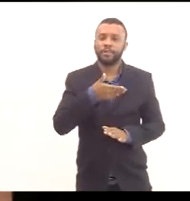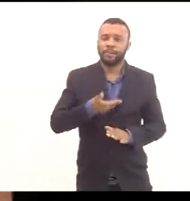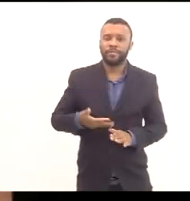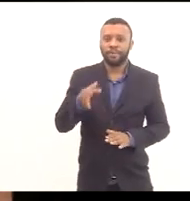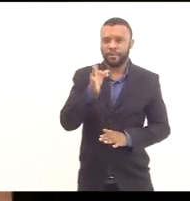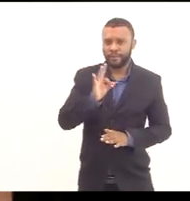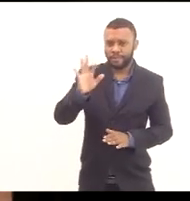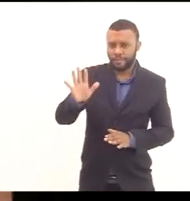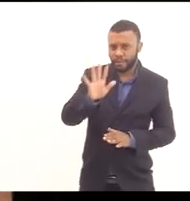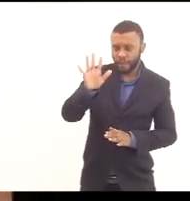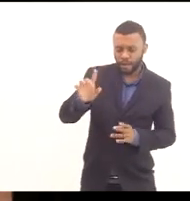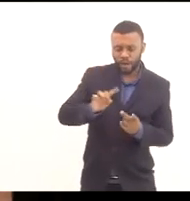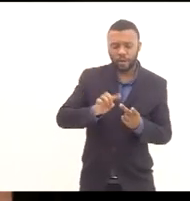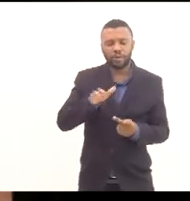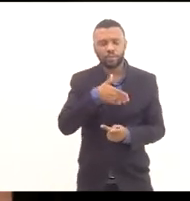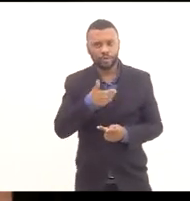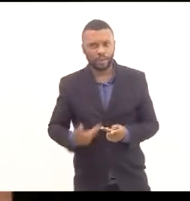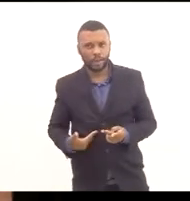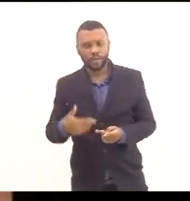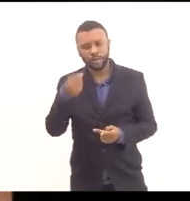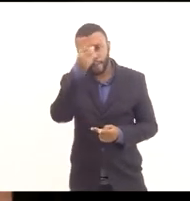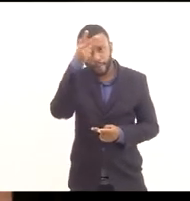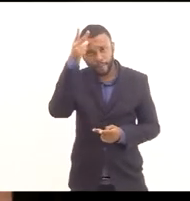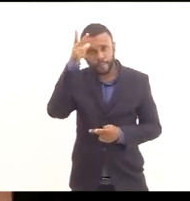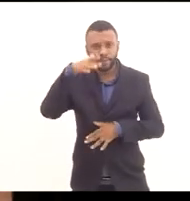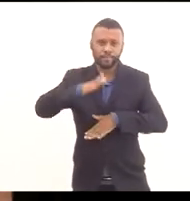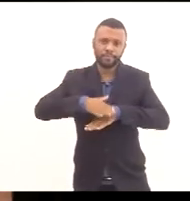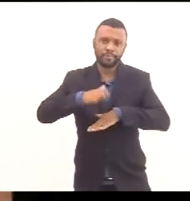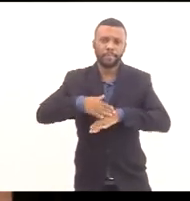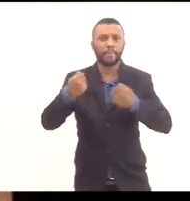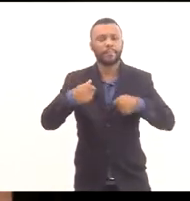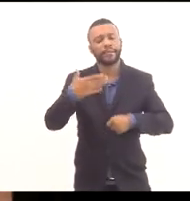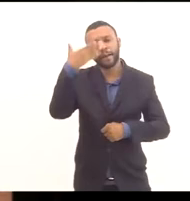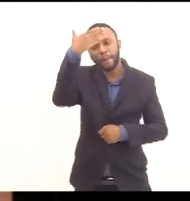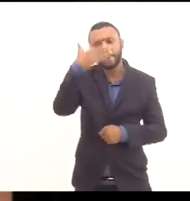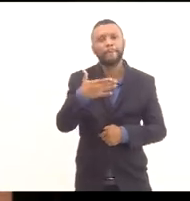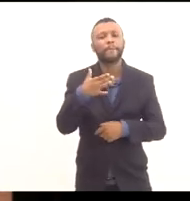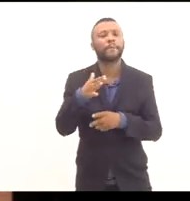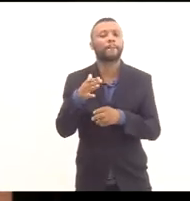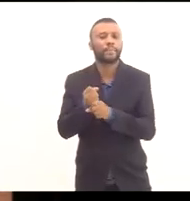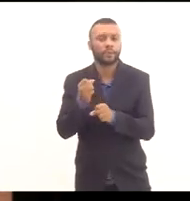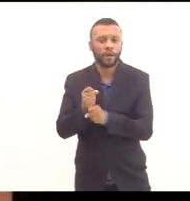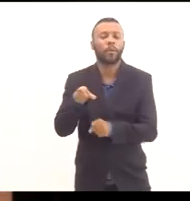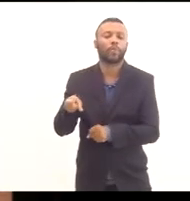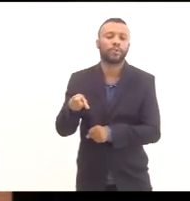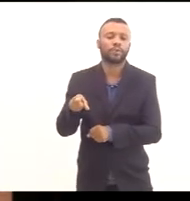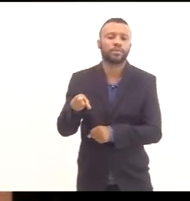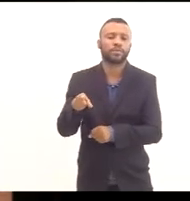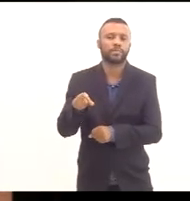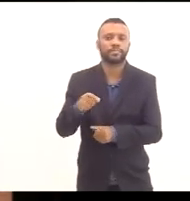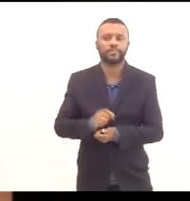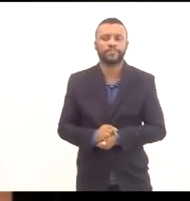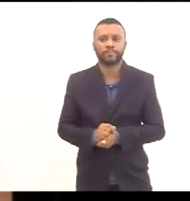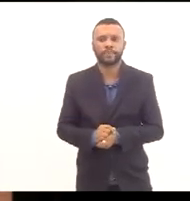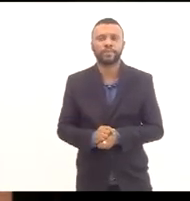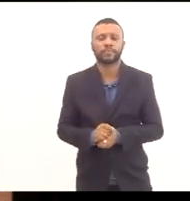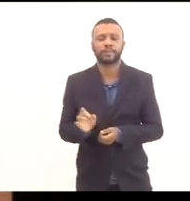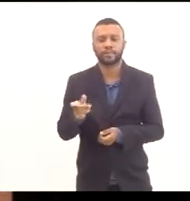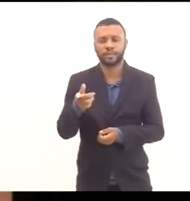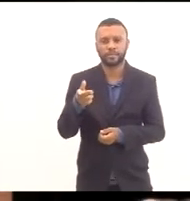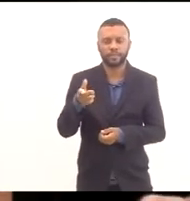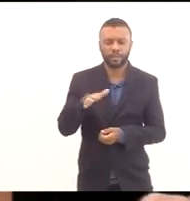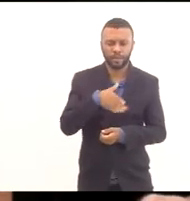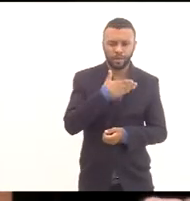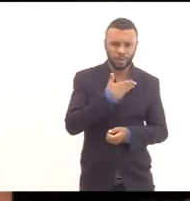Federal como Estadual a prefeitura tem que prestar conta para quem ela as duas do